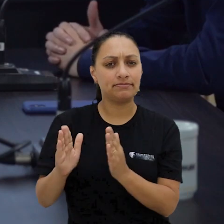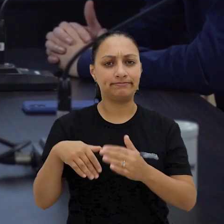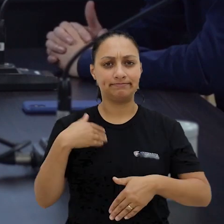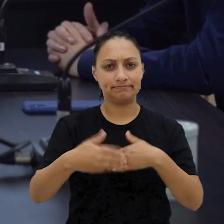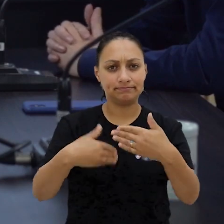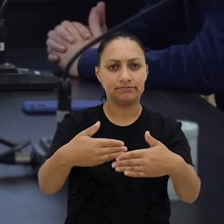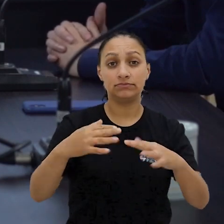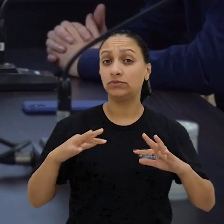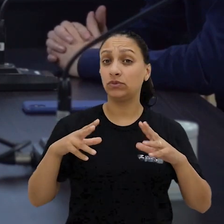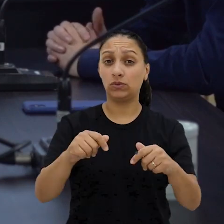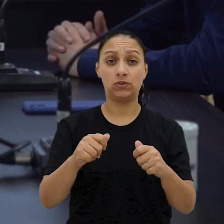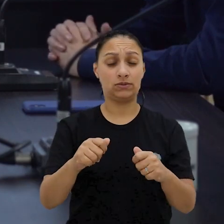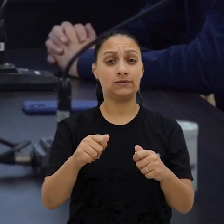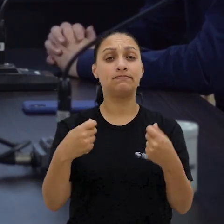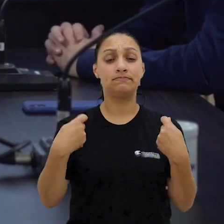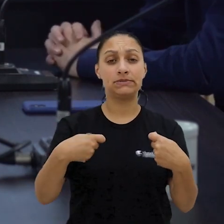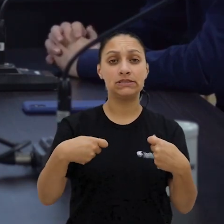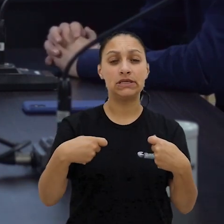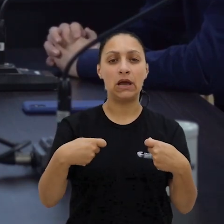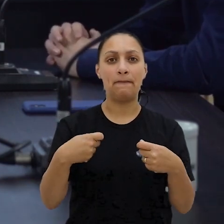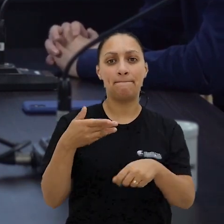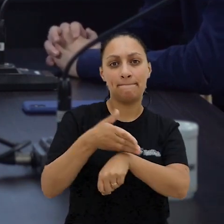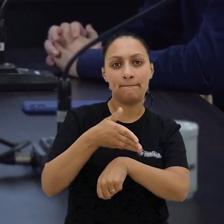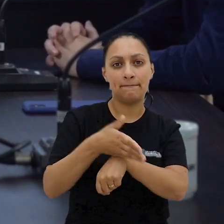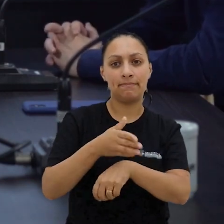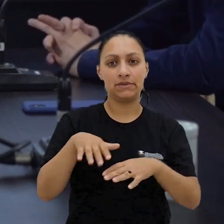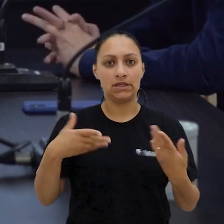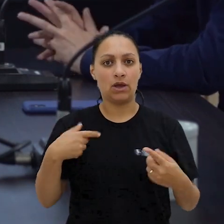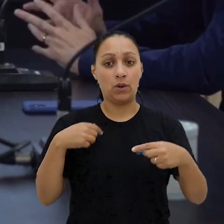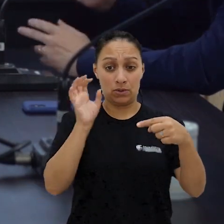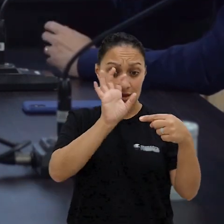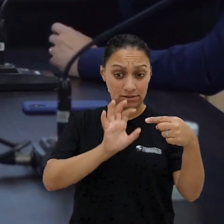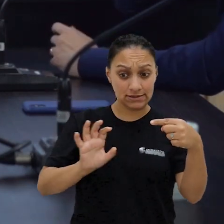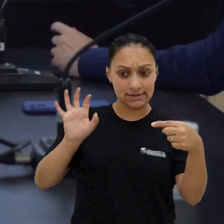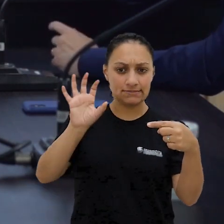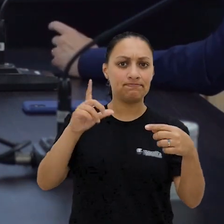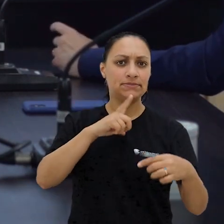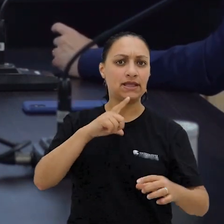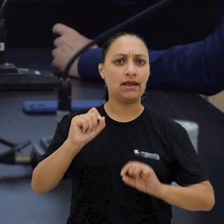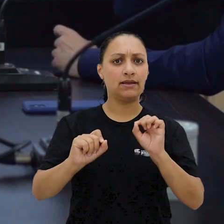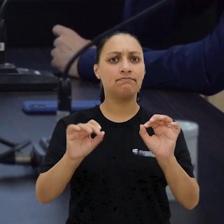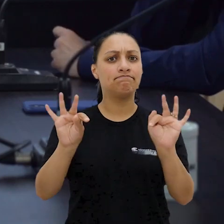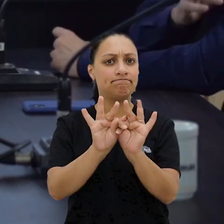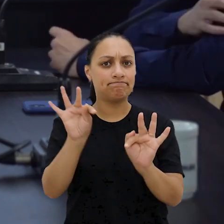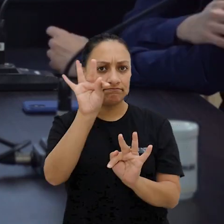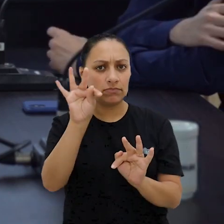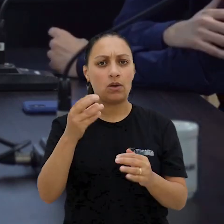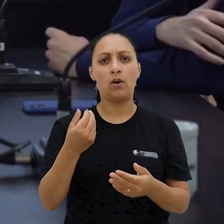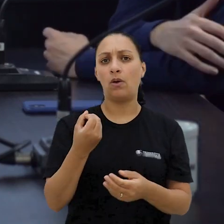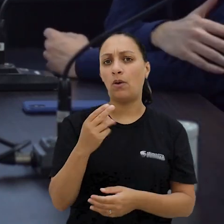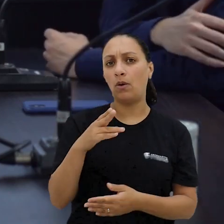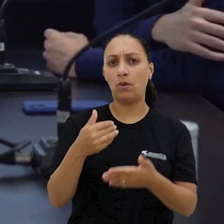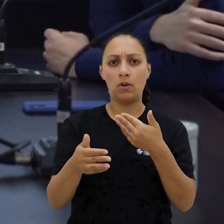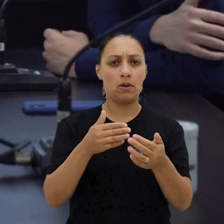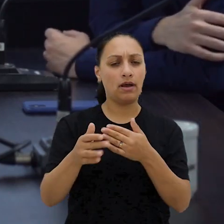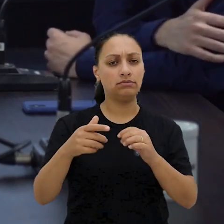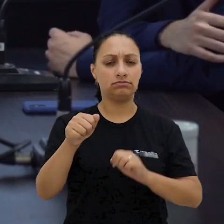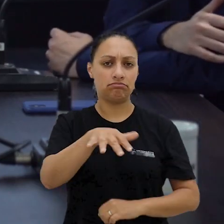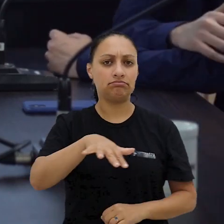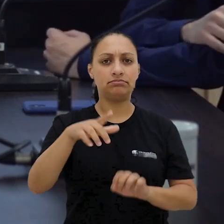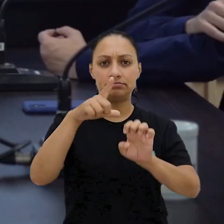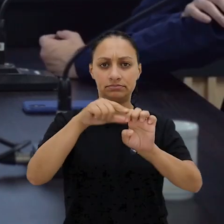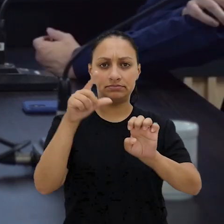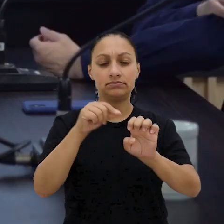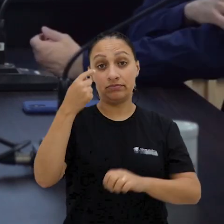do processo que todo mundo tem que participar. Então, ecossistema, quando a gente pensa em Fevale Tech Park ou qualquer ecossistema de